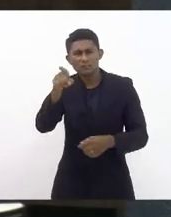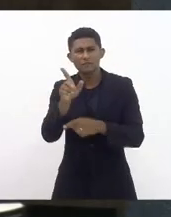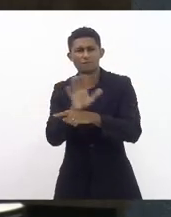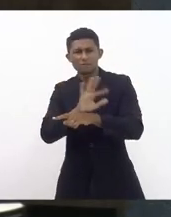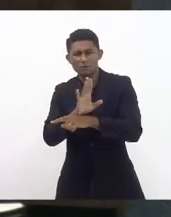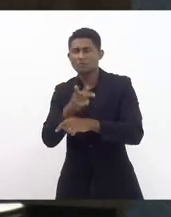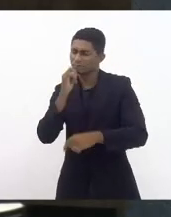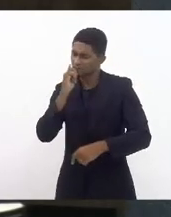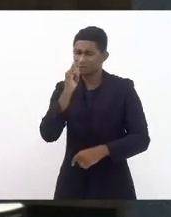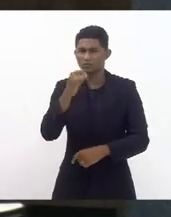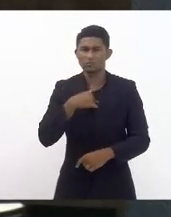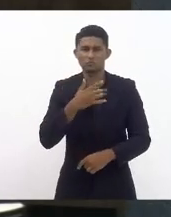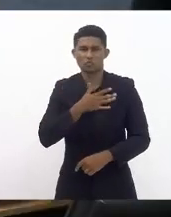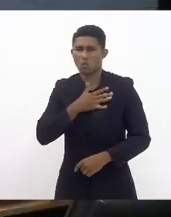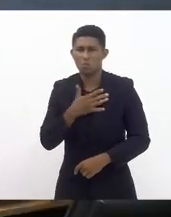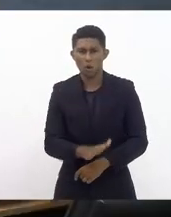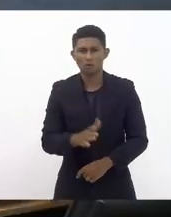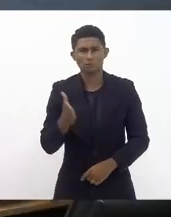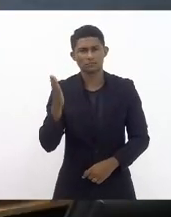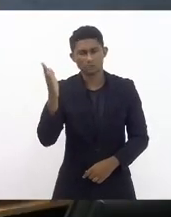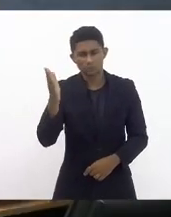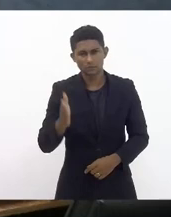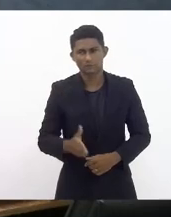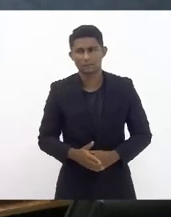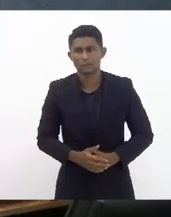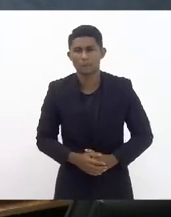filme nojento e asqueroso.